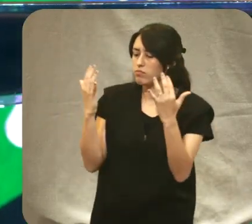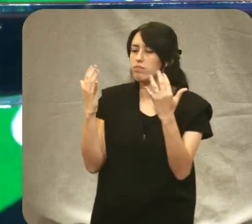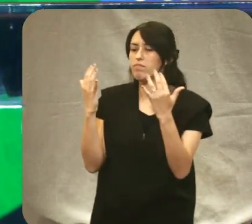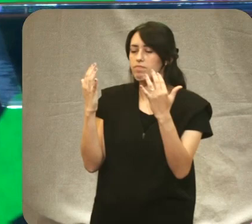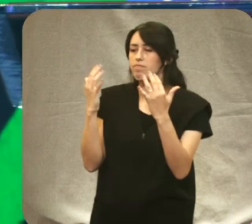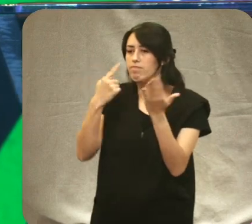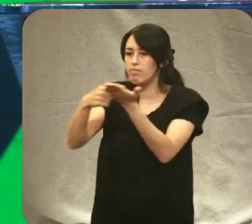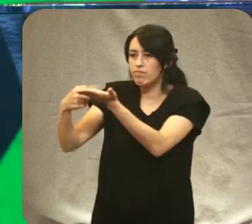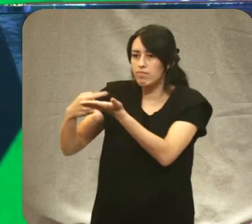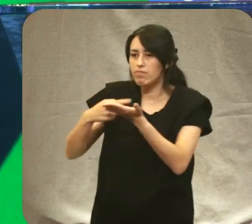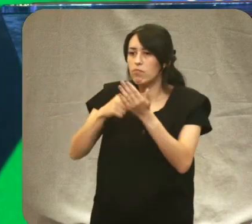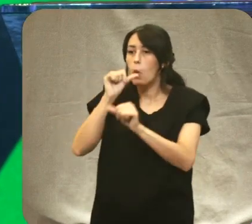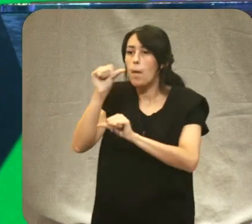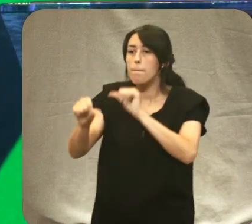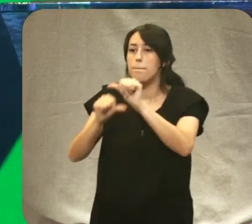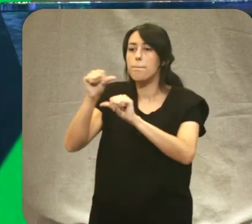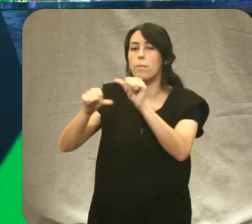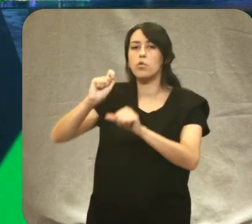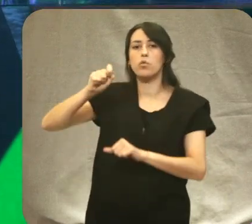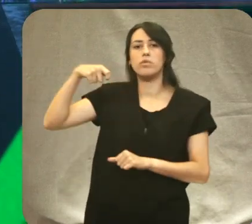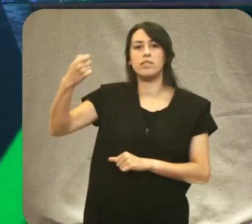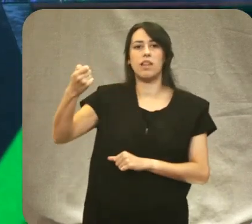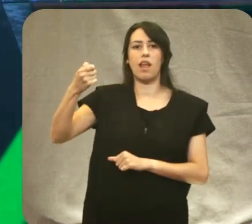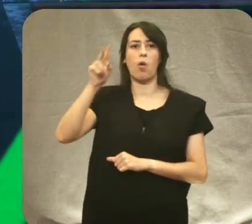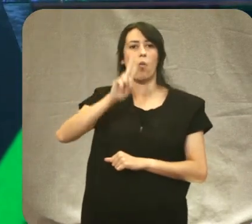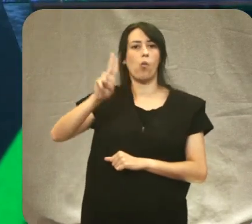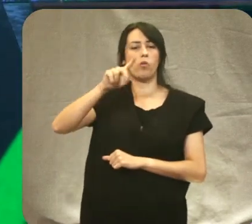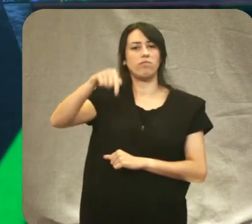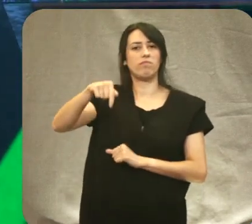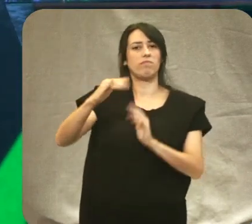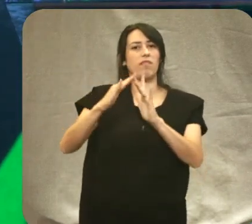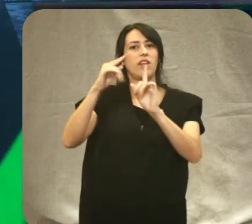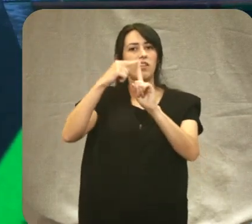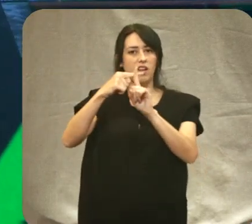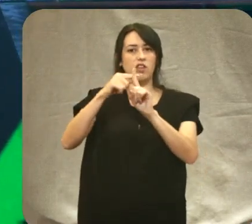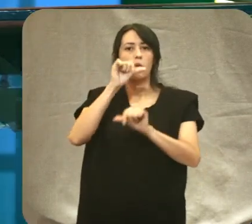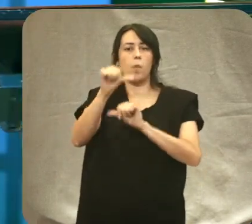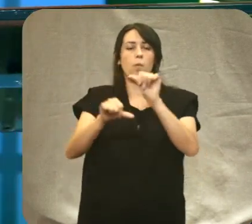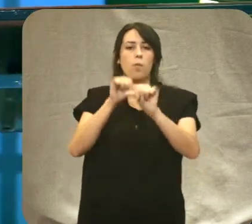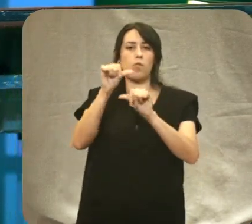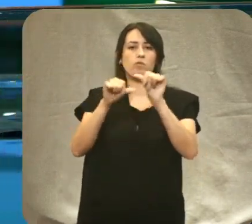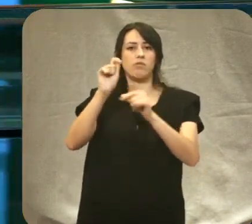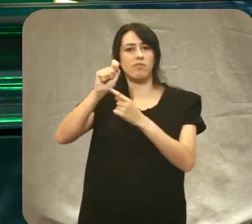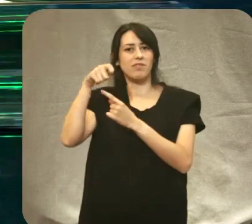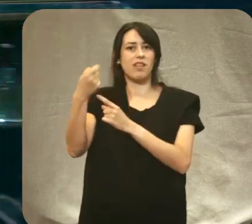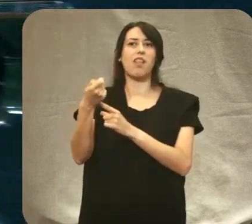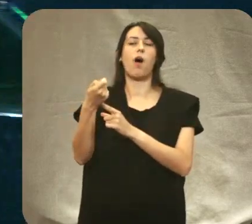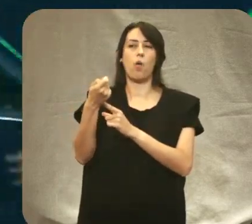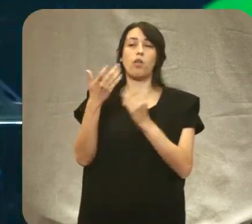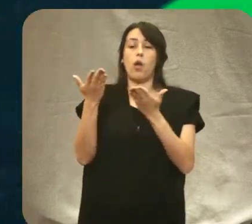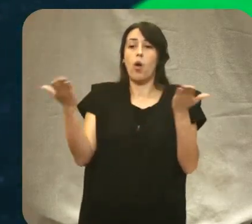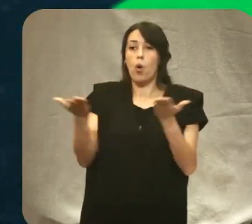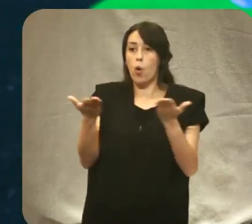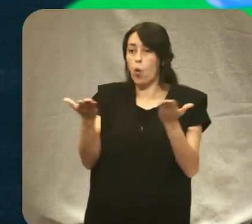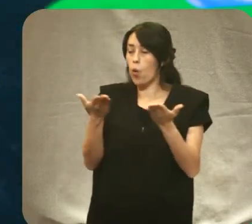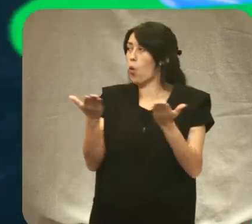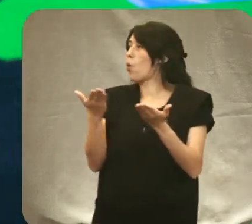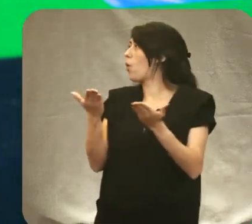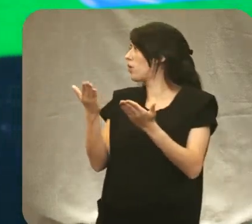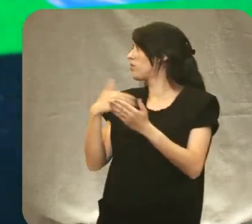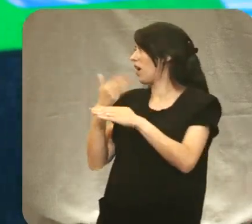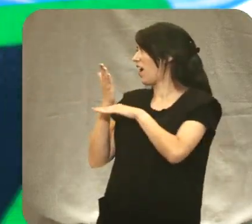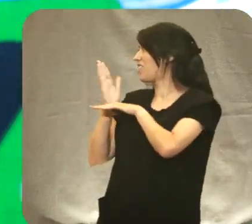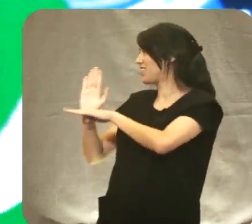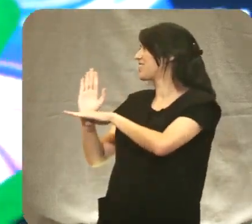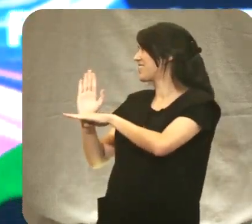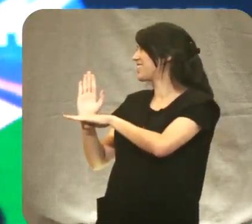mudar o sinal que eles usavam aqui na igreja para essas palavras. Então hoje, se eu tiver certo, me ajuda,